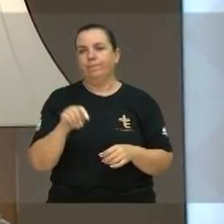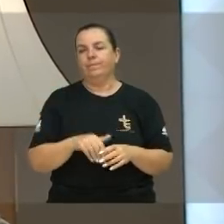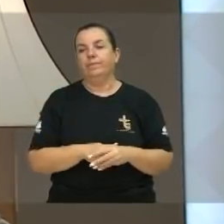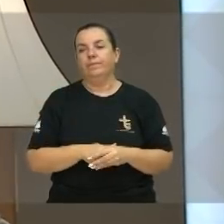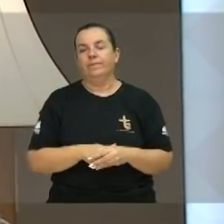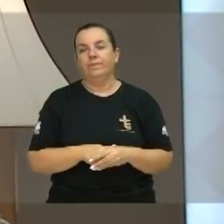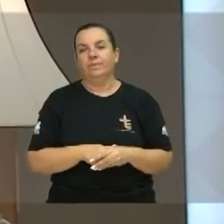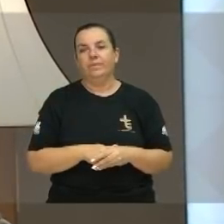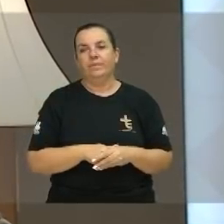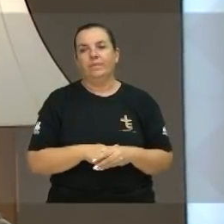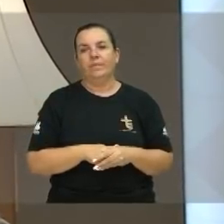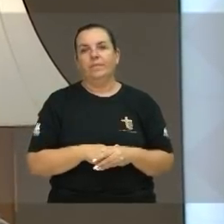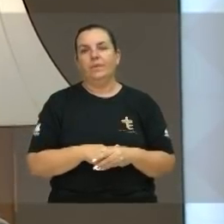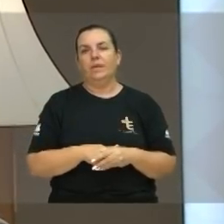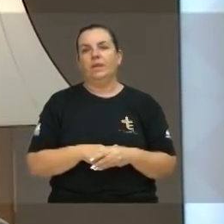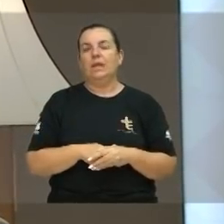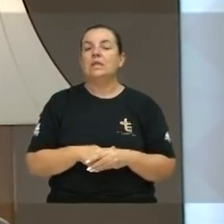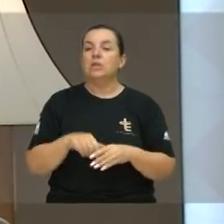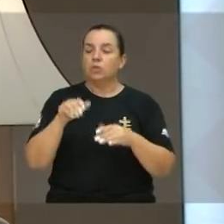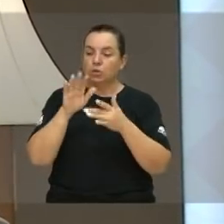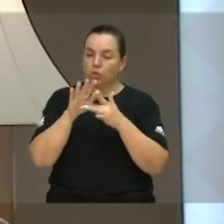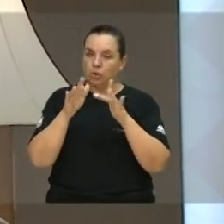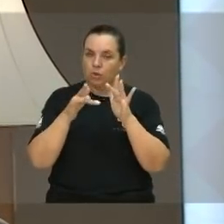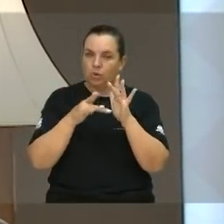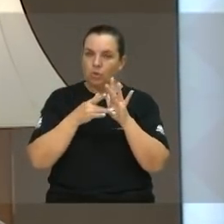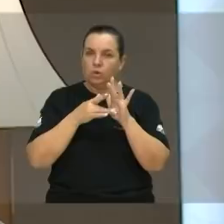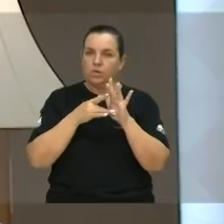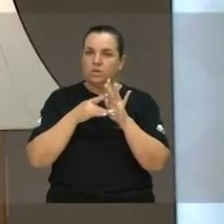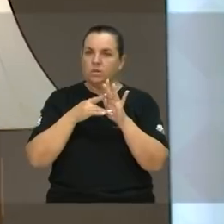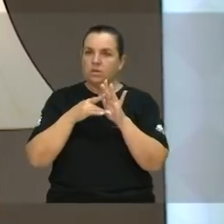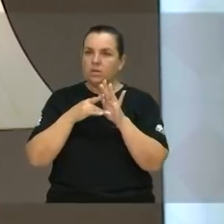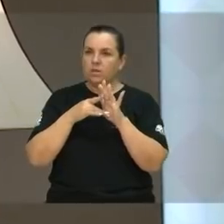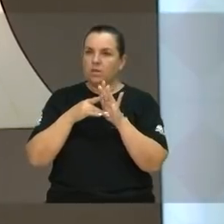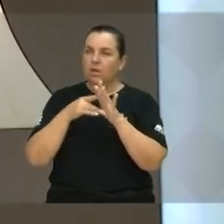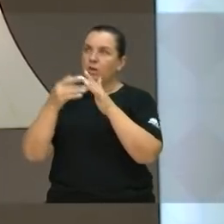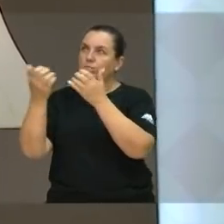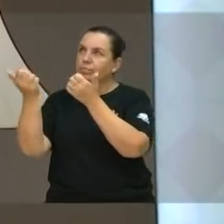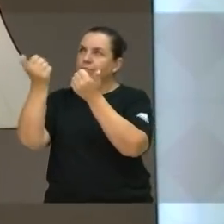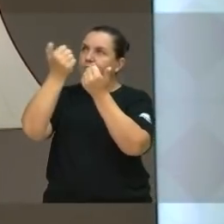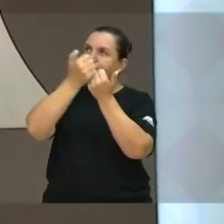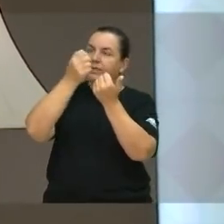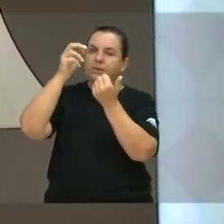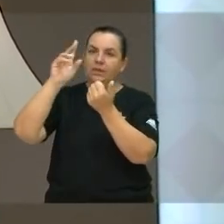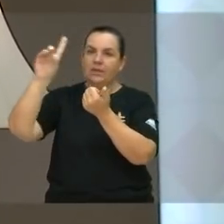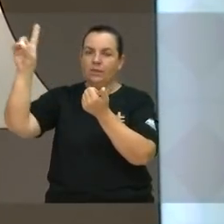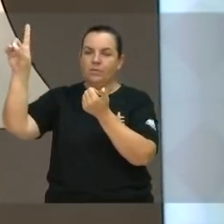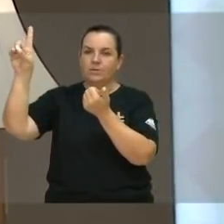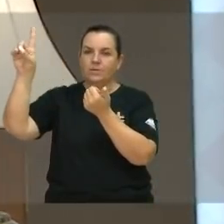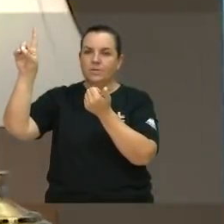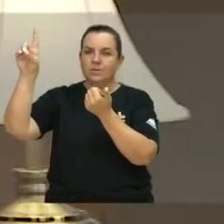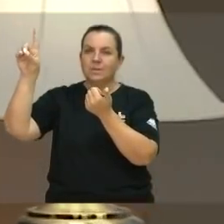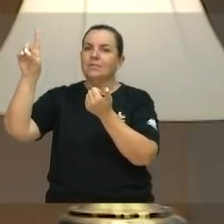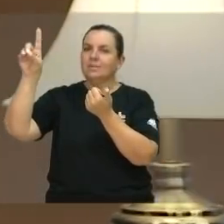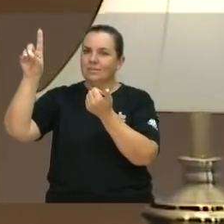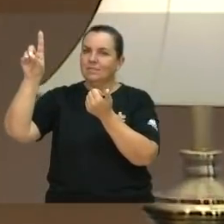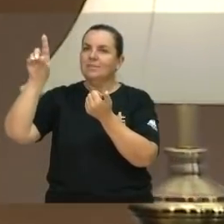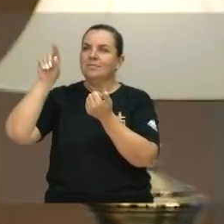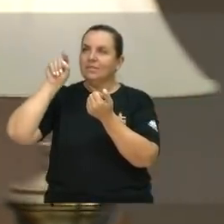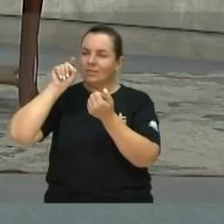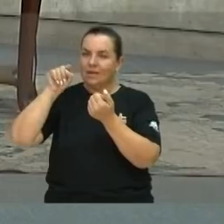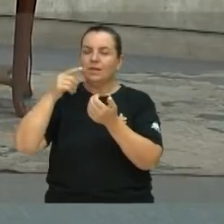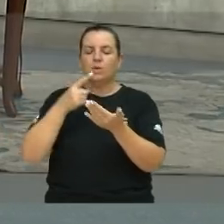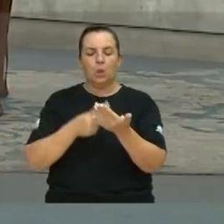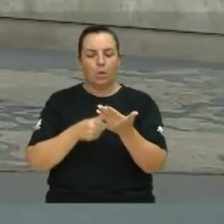e o enviado representa o seu senhor quem o enviou ele se compromete o enviado a